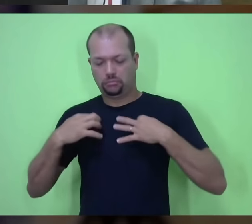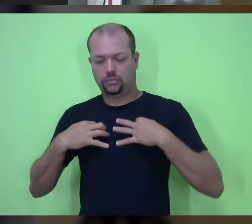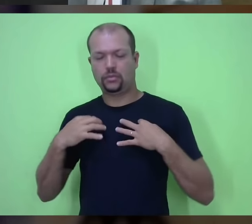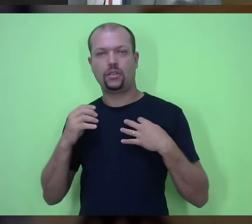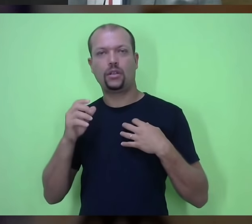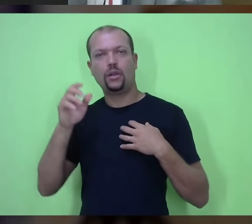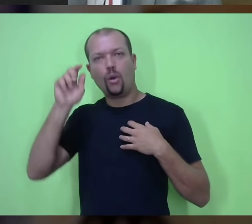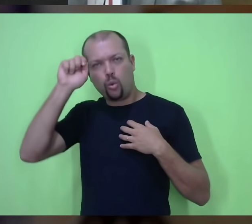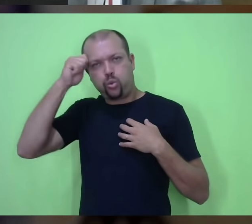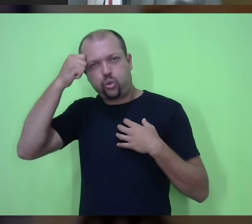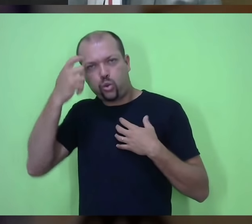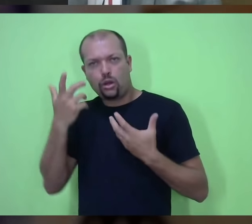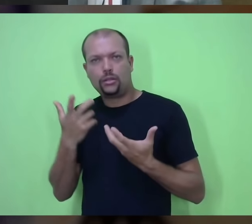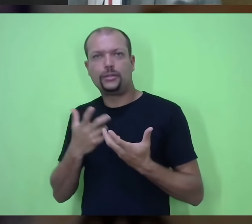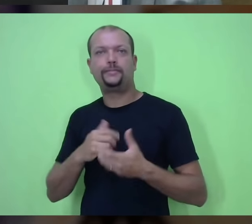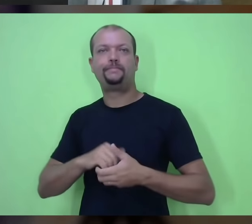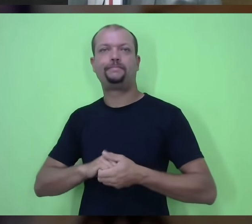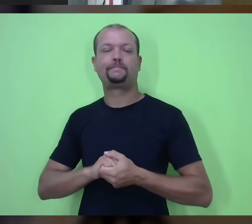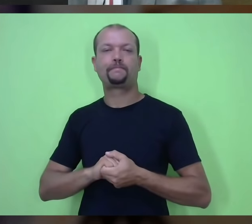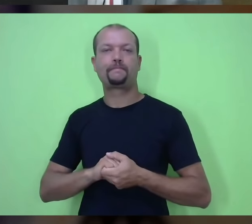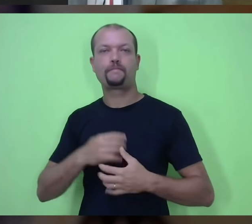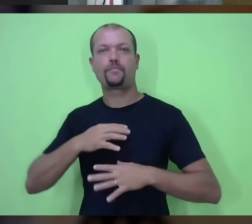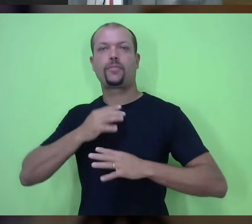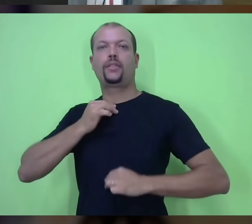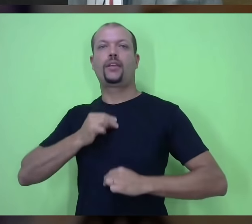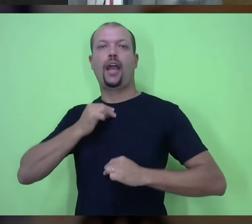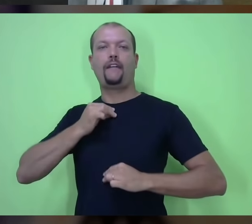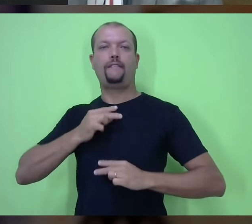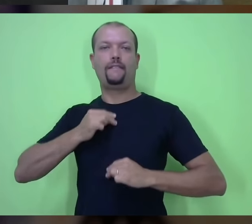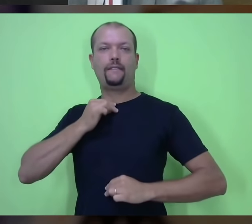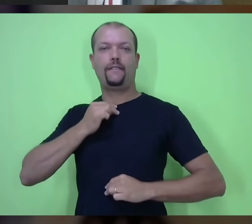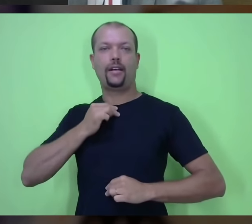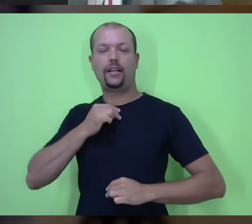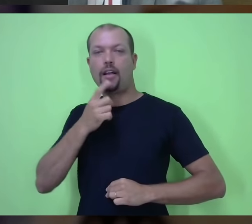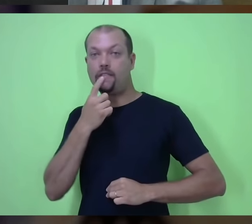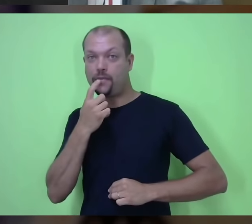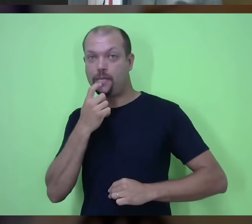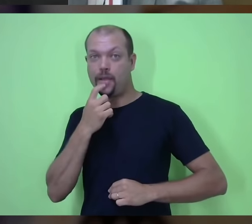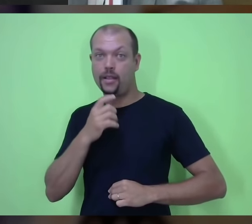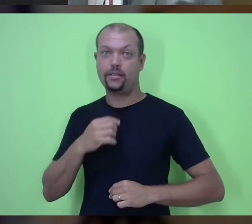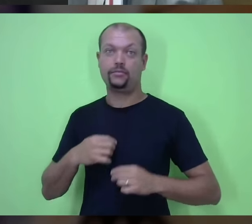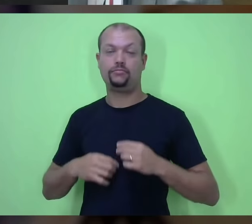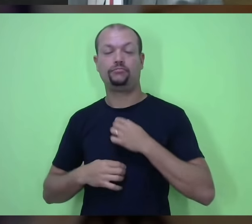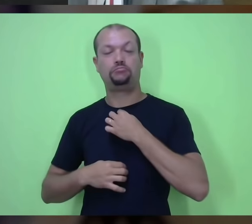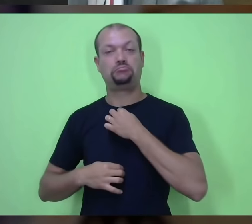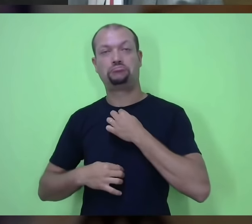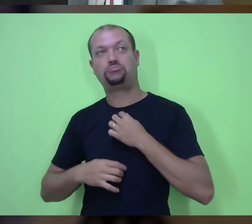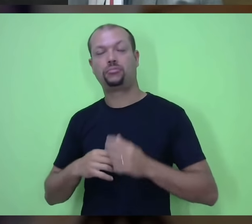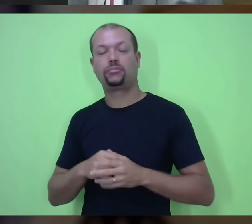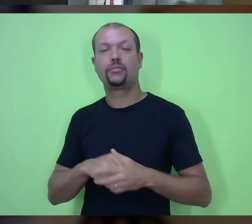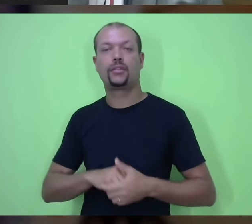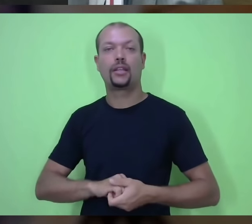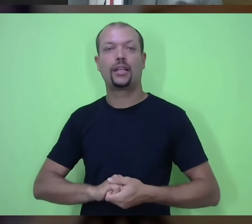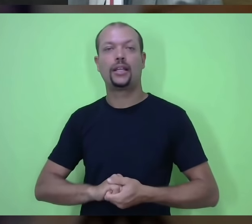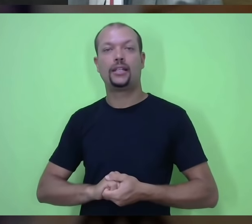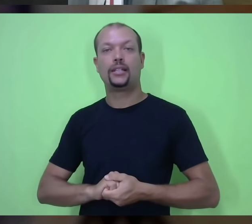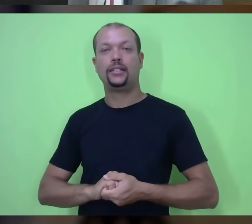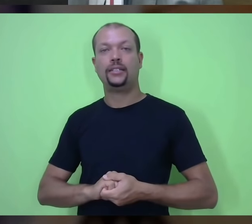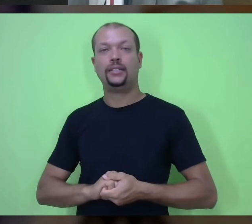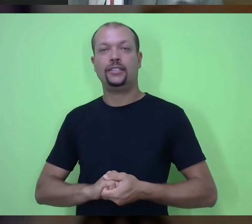escuro, uma gravata com um tom avermelhado, né? E